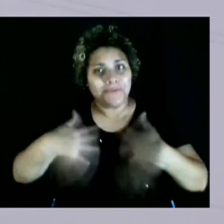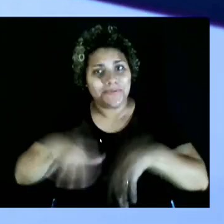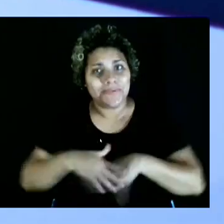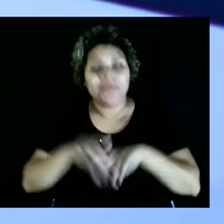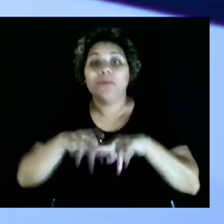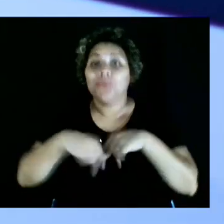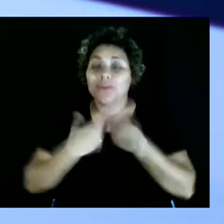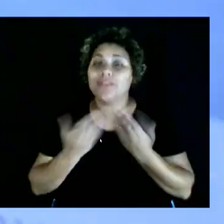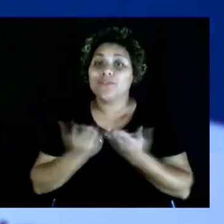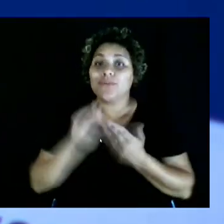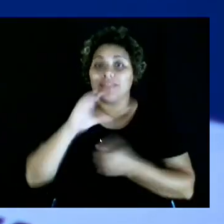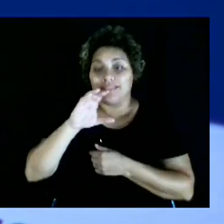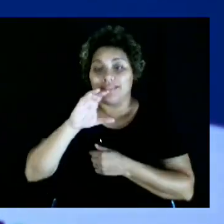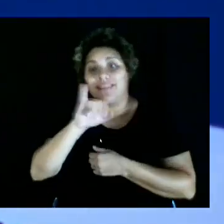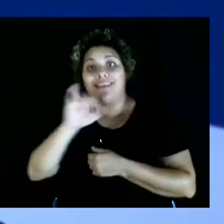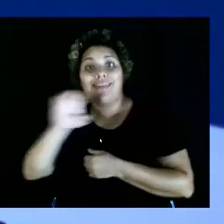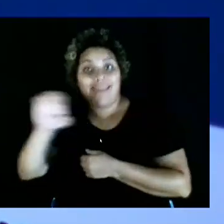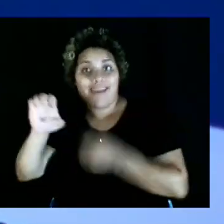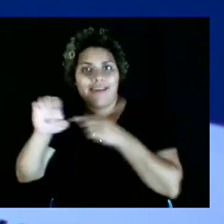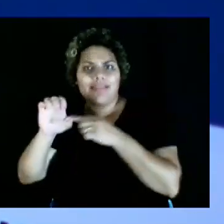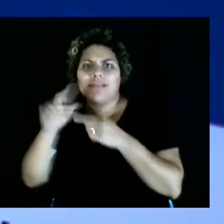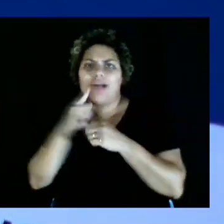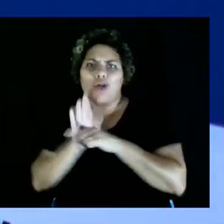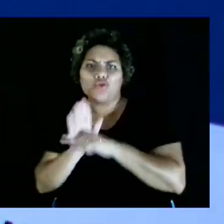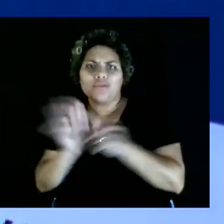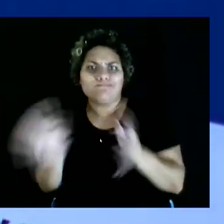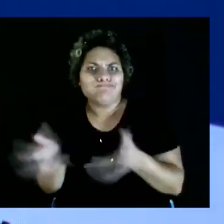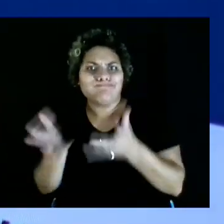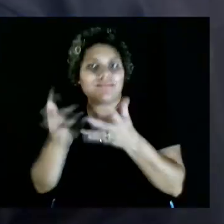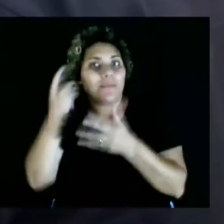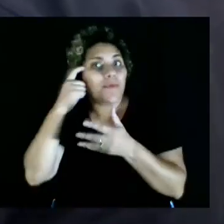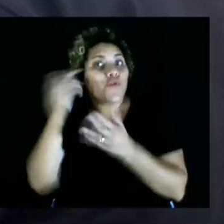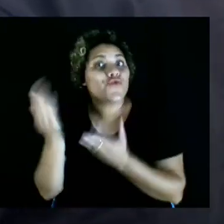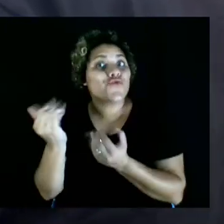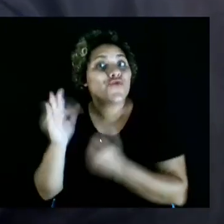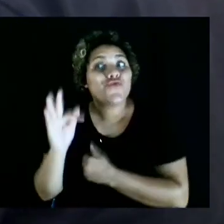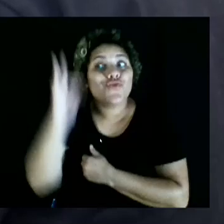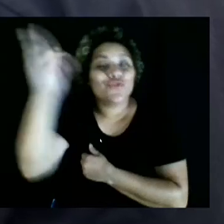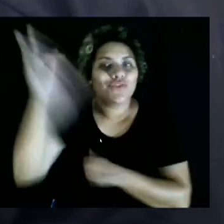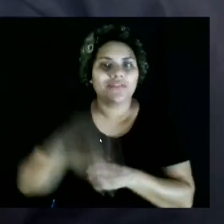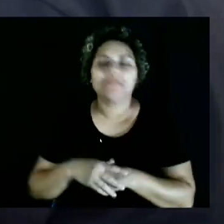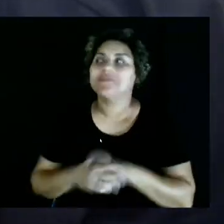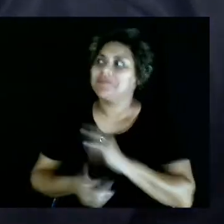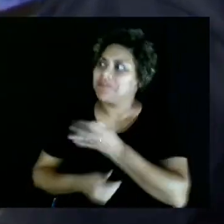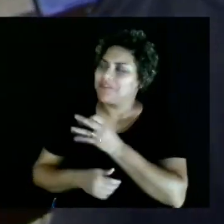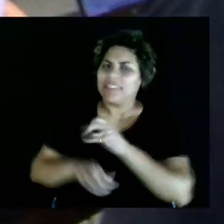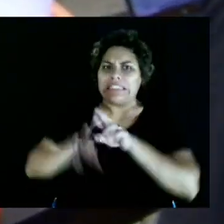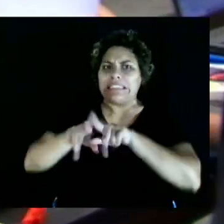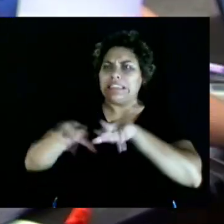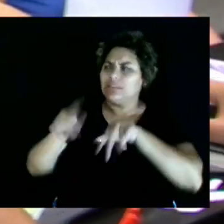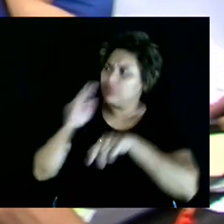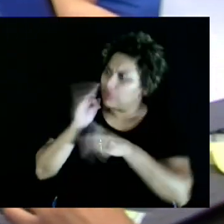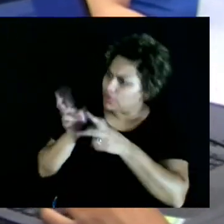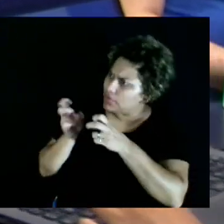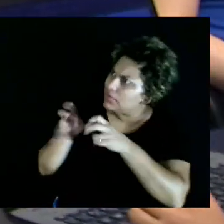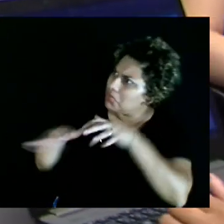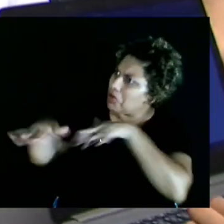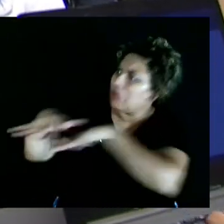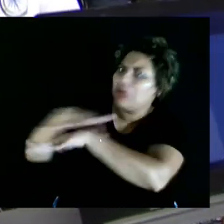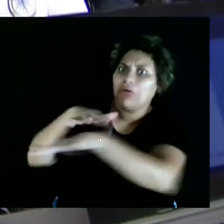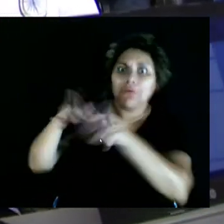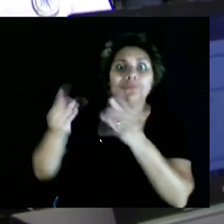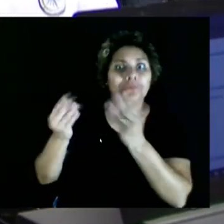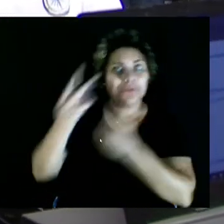para impulsionar os jovens para o futuro. E a gente está dando uma olhadinha, bastante gente por aqui, isso é bem legal, né, Rômulo? Bastante gente,